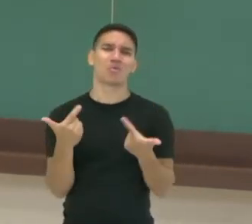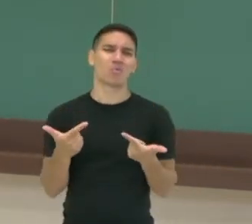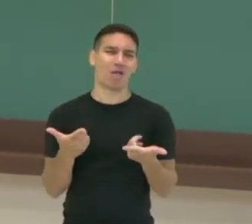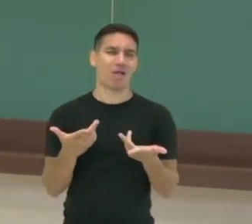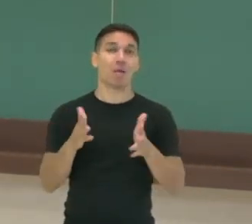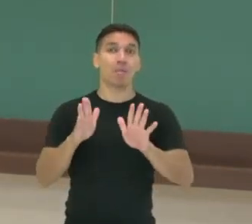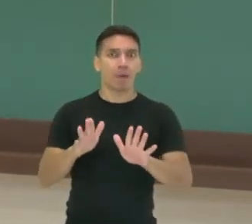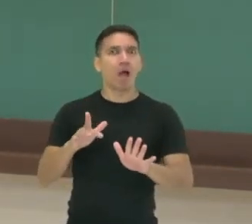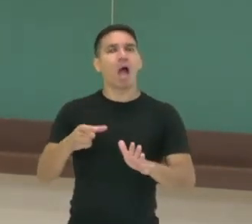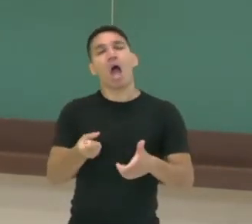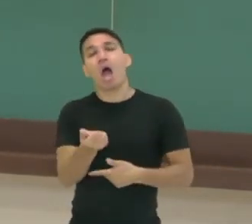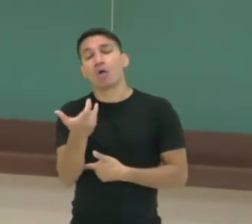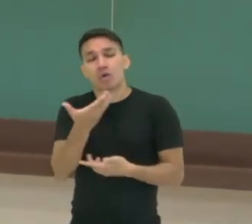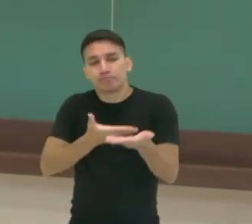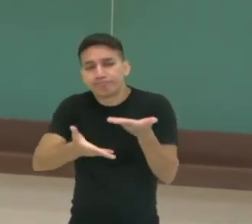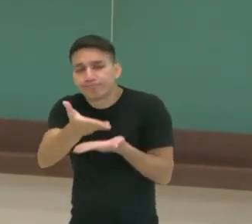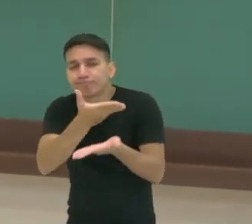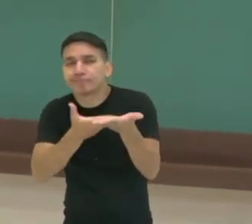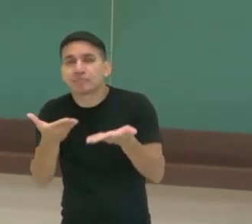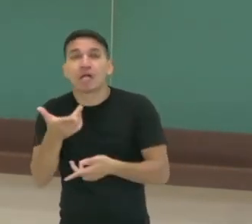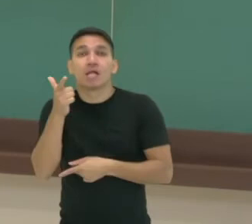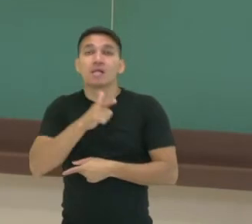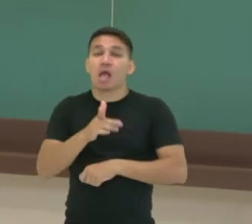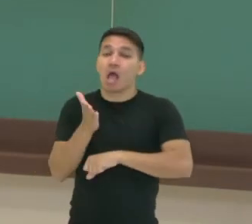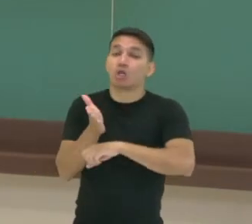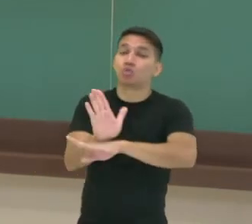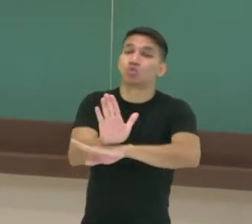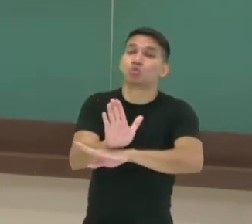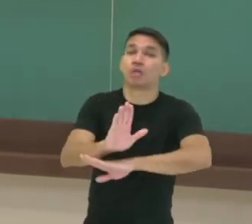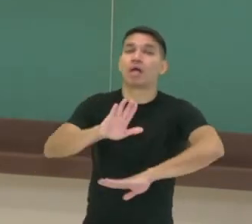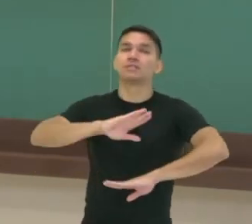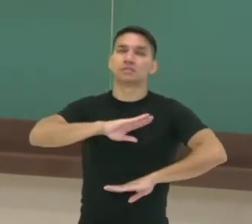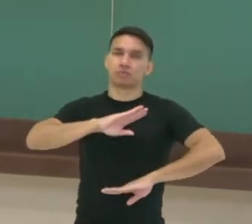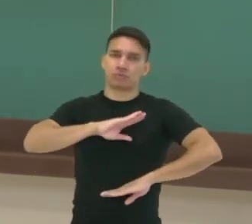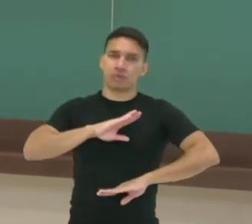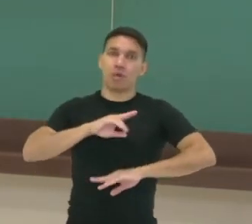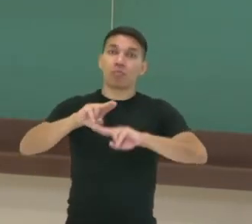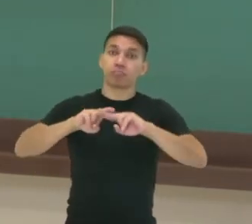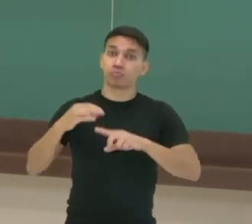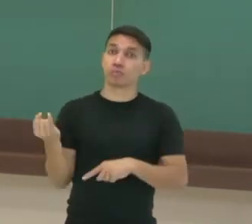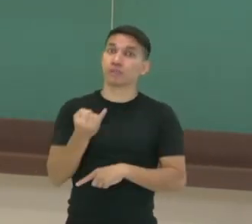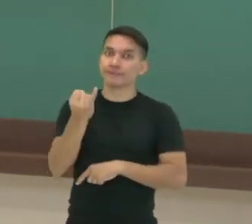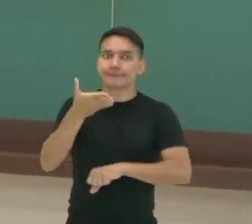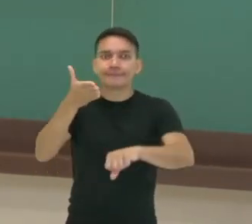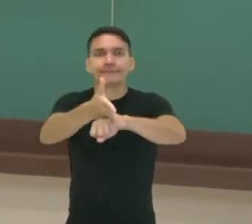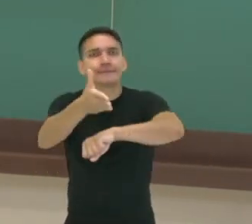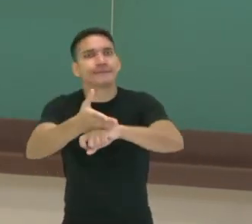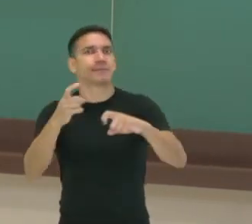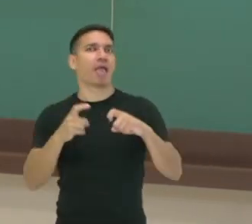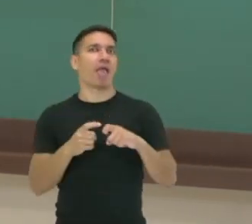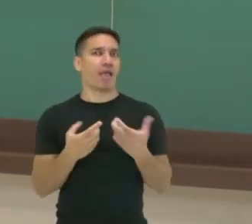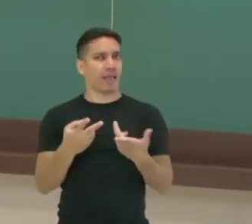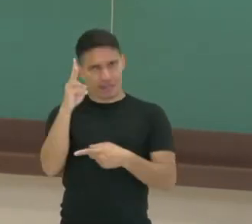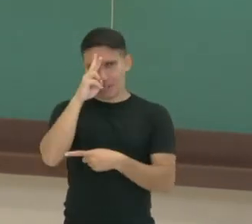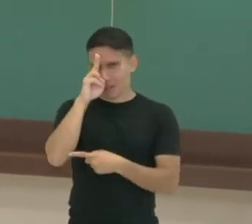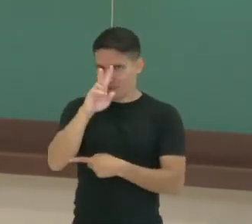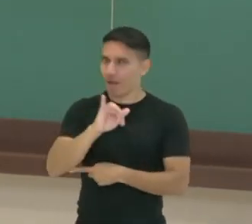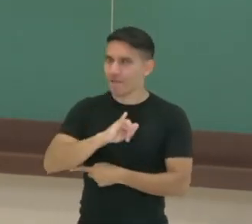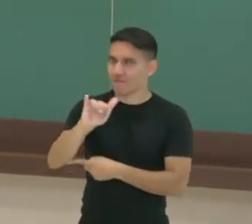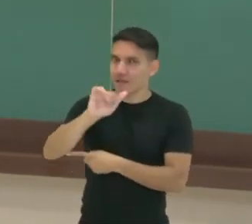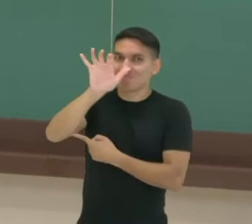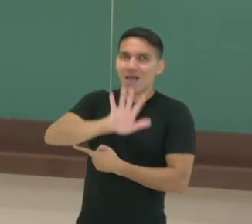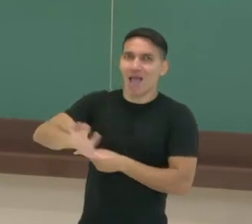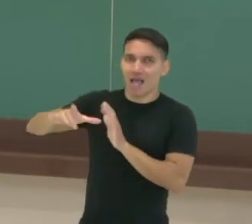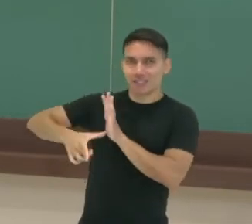podem ajudar nessa condição. Por isso a importância de visitar o médico. Lembra daquela nossa